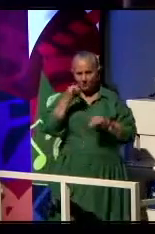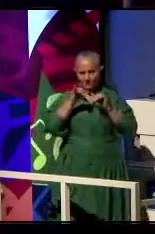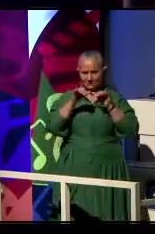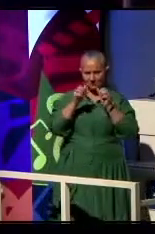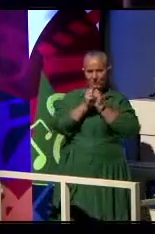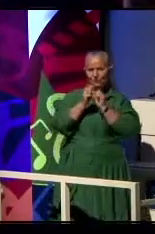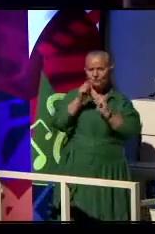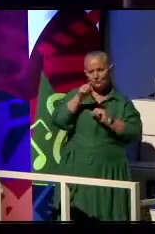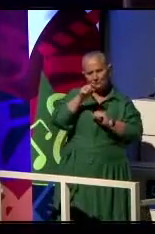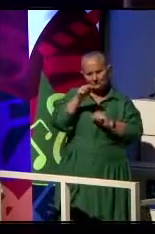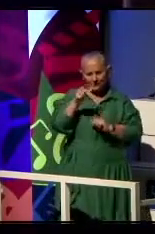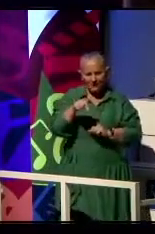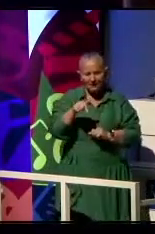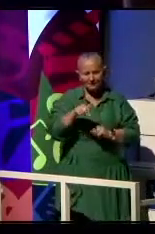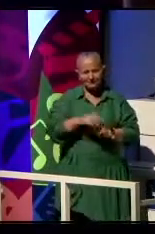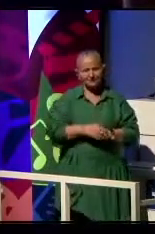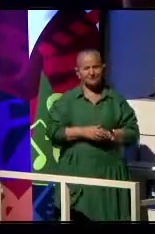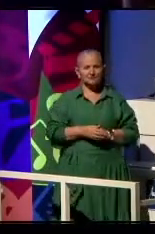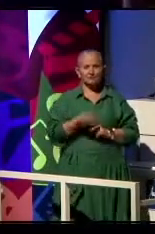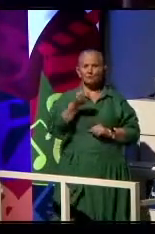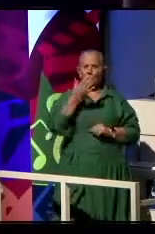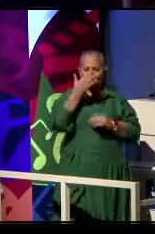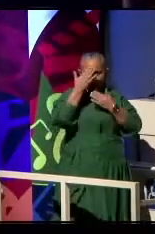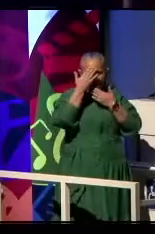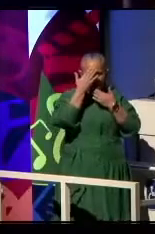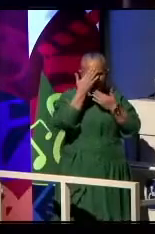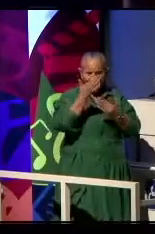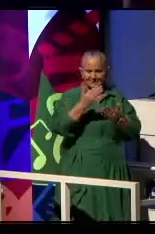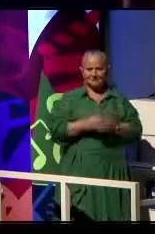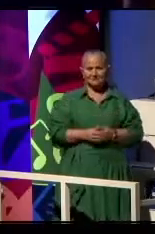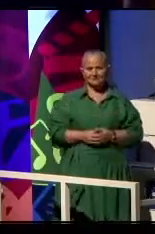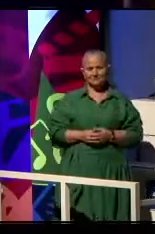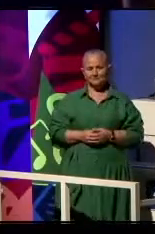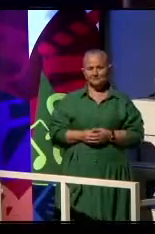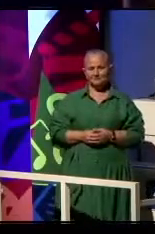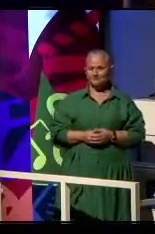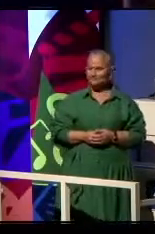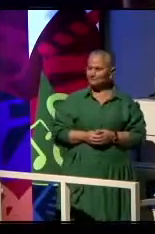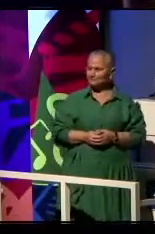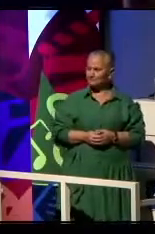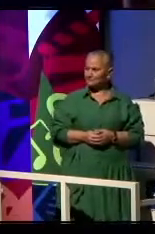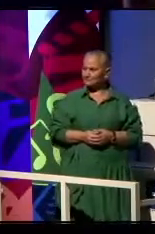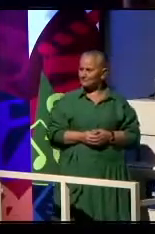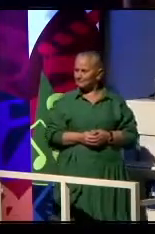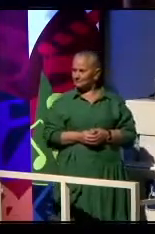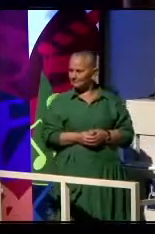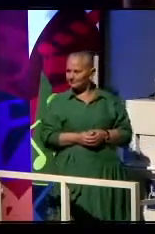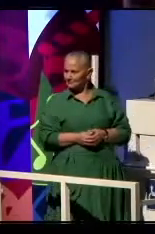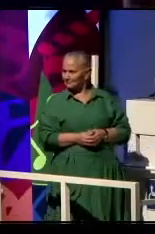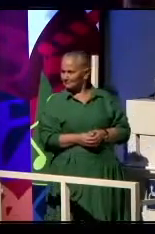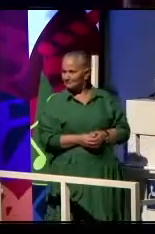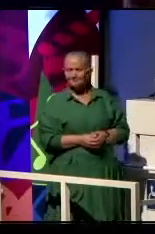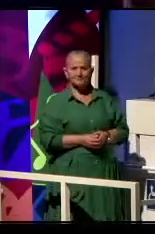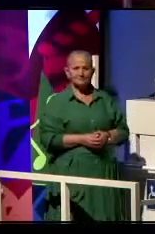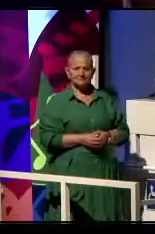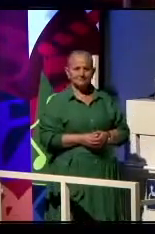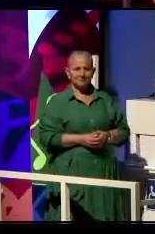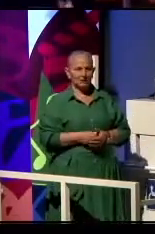Andréia terminou de passar as fotos no telão. Obrigada. E agora está conversando com o público, para que eles possam fazer